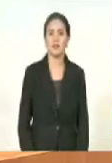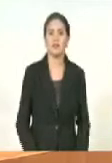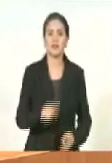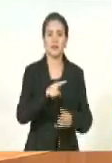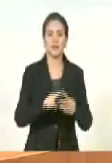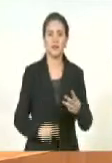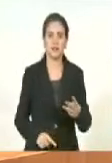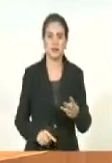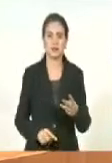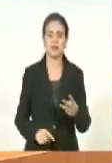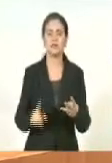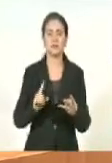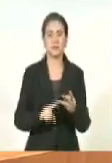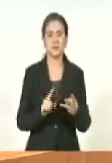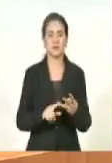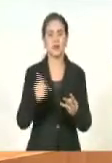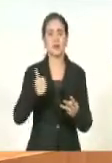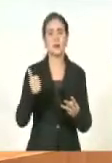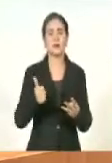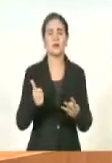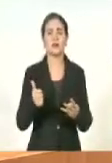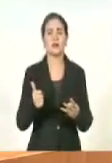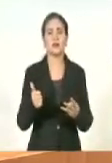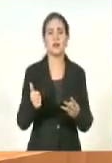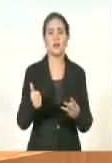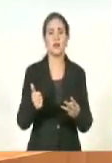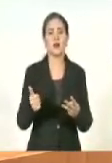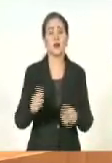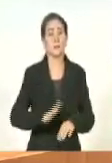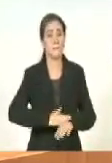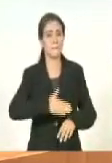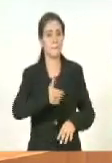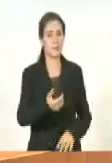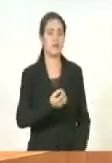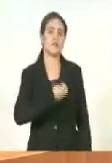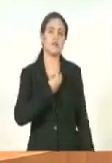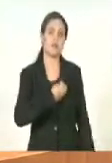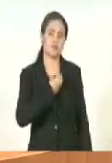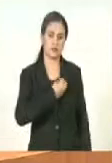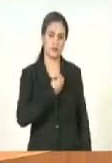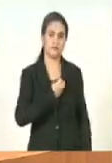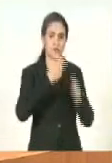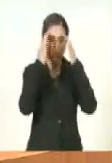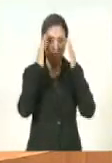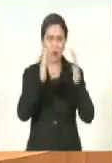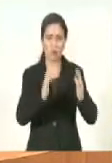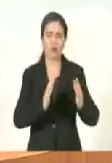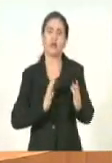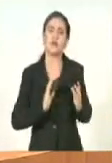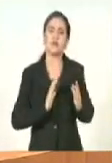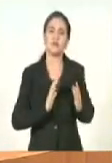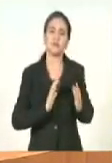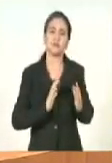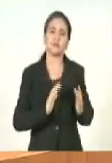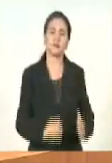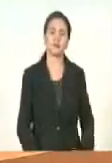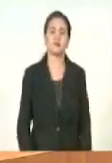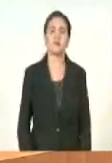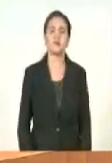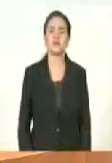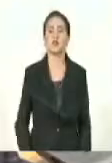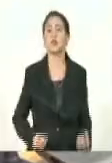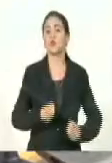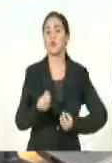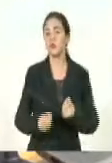observações. Primeiro deles, com relação à dignidade. Né, o que nós evidenciamos é a forma como a